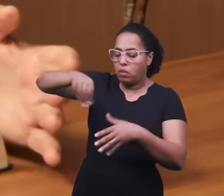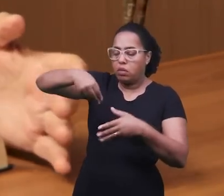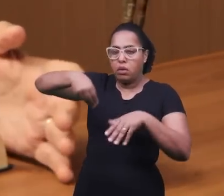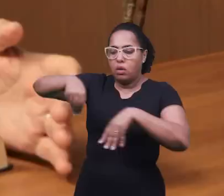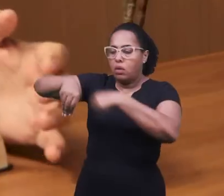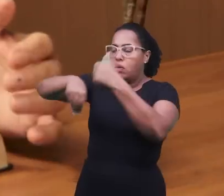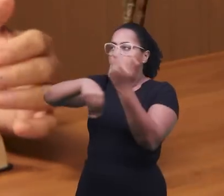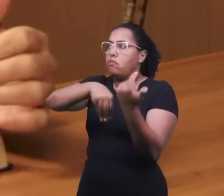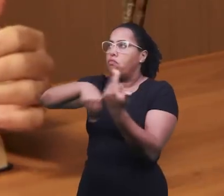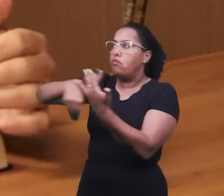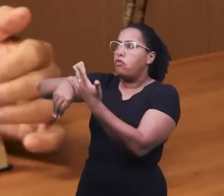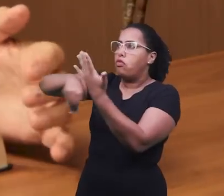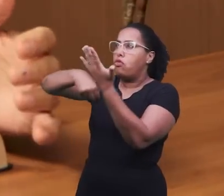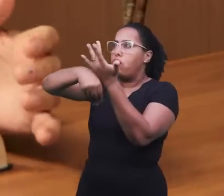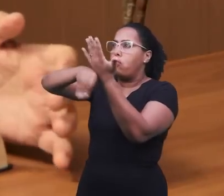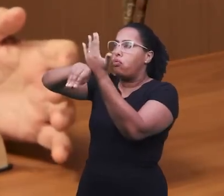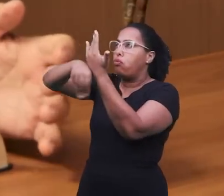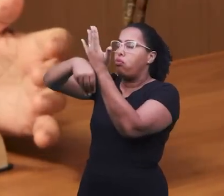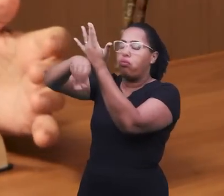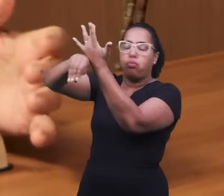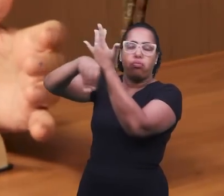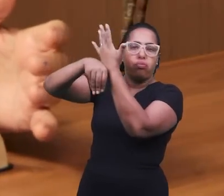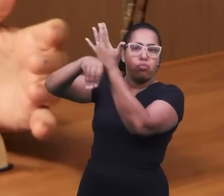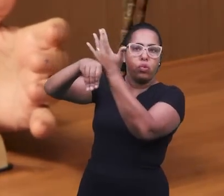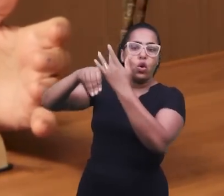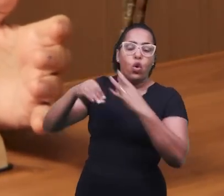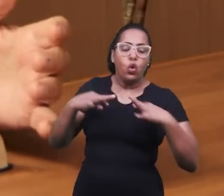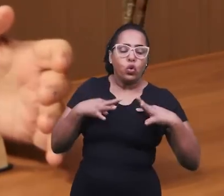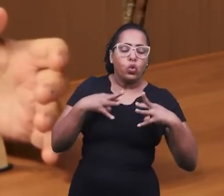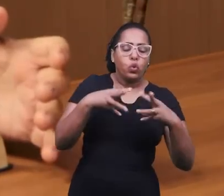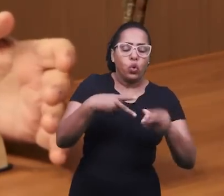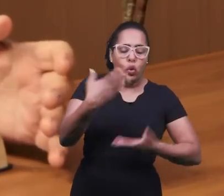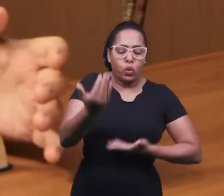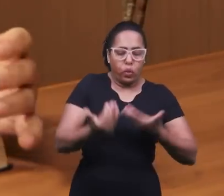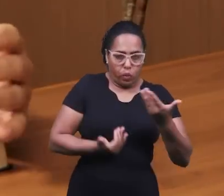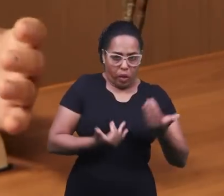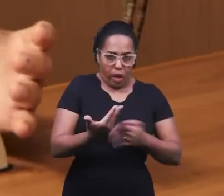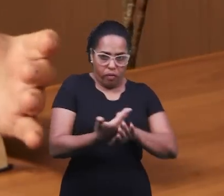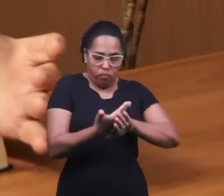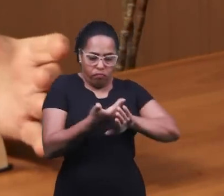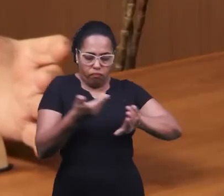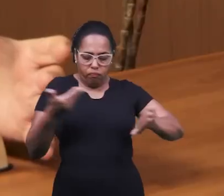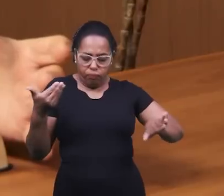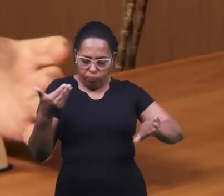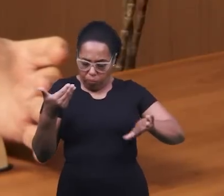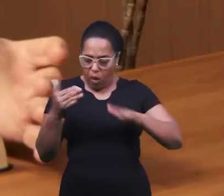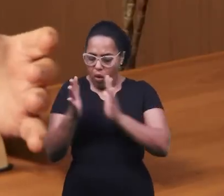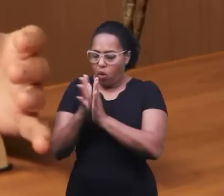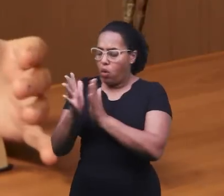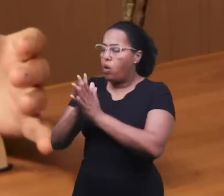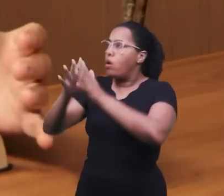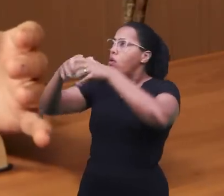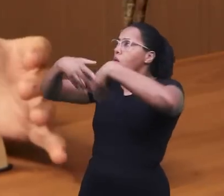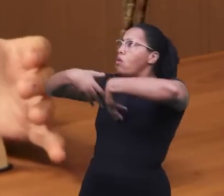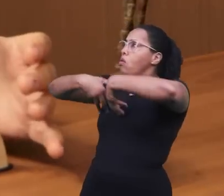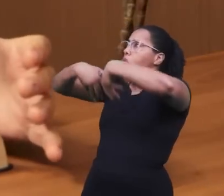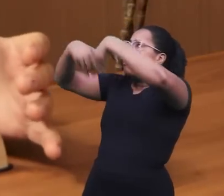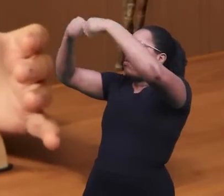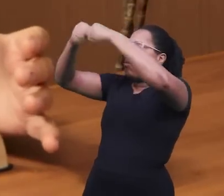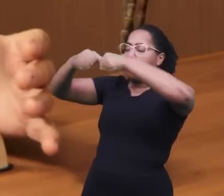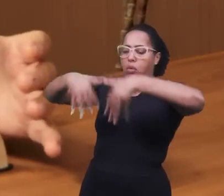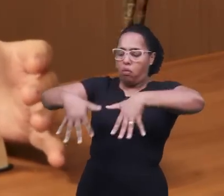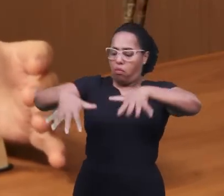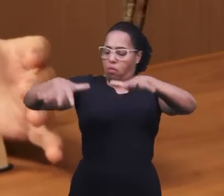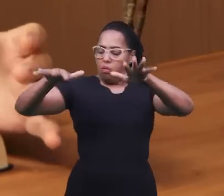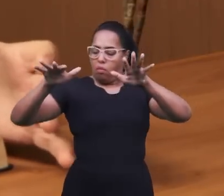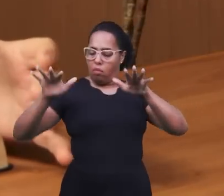muito incenso para pôr o incenso com as orações de todos os santos, quer dizer, todos os servos, né, sobre o altar de ouro